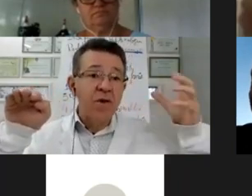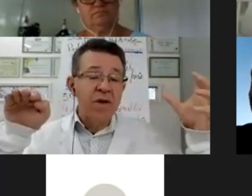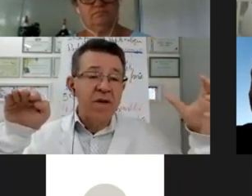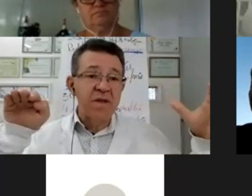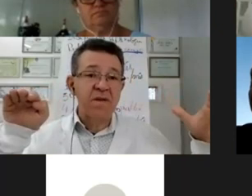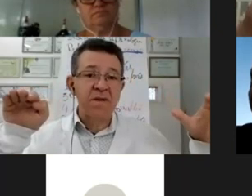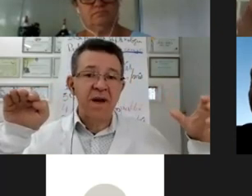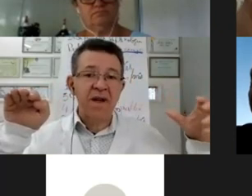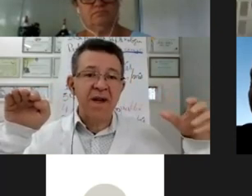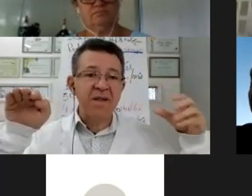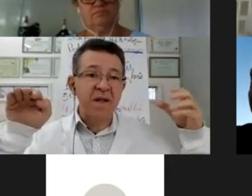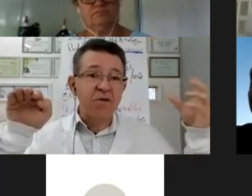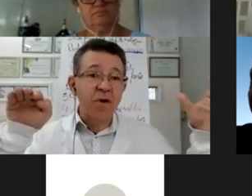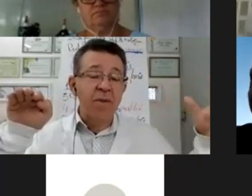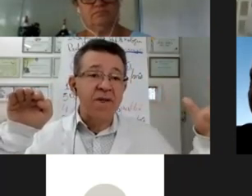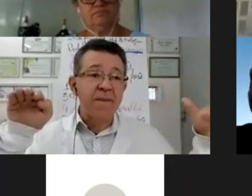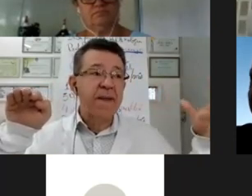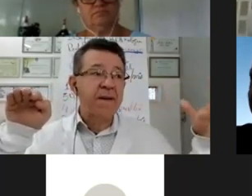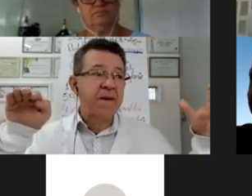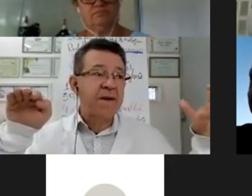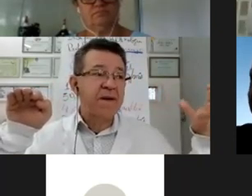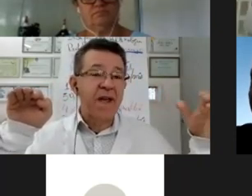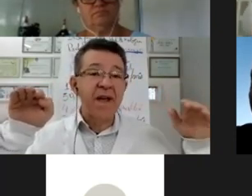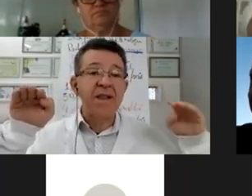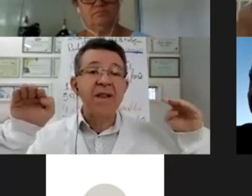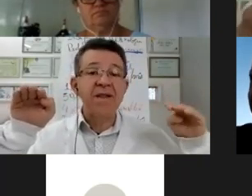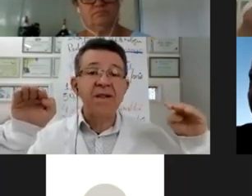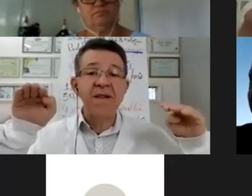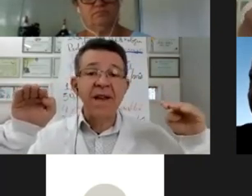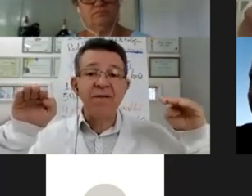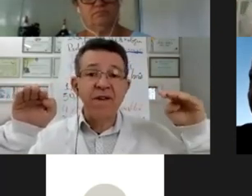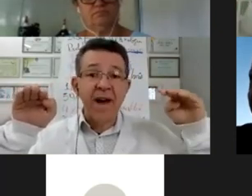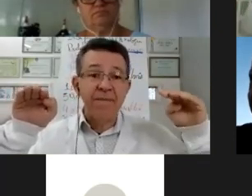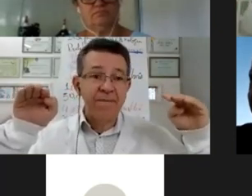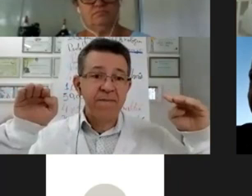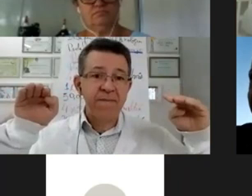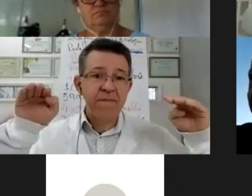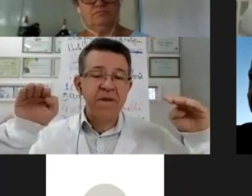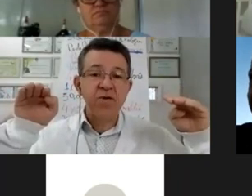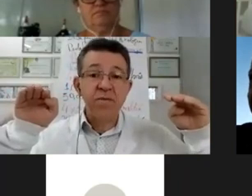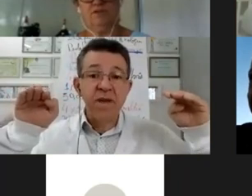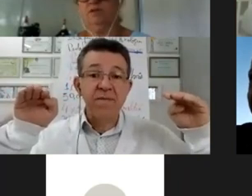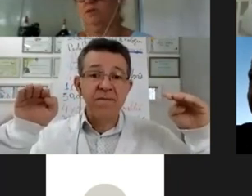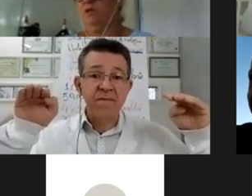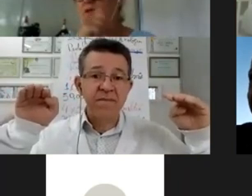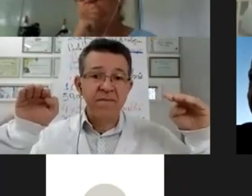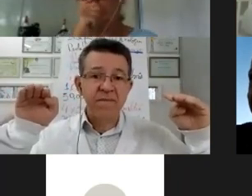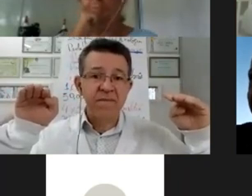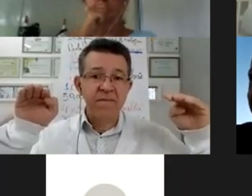aquelas dores, aqueles sintomas, têm a tendência de aliviar, de sumir.